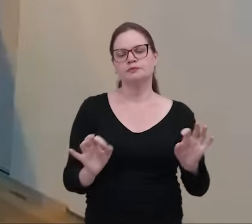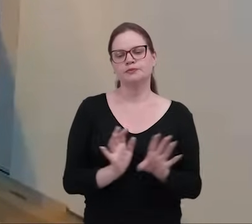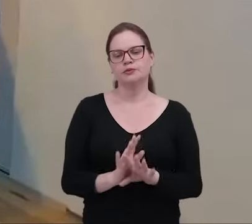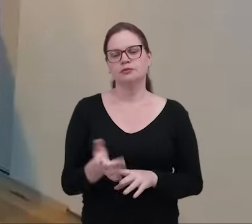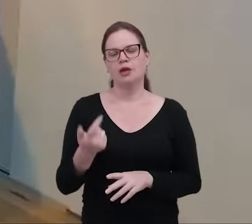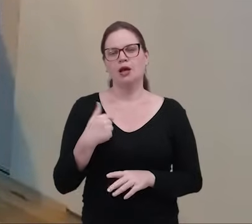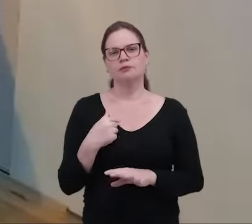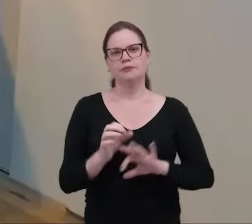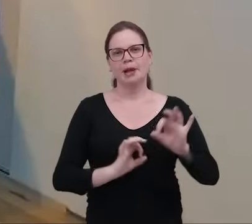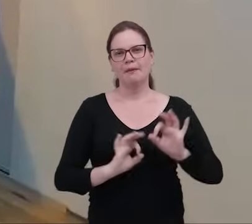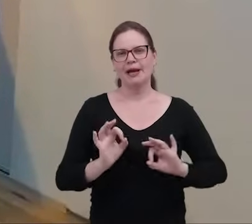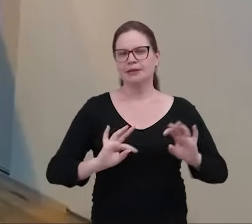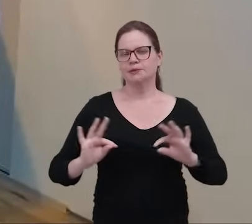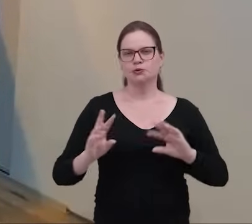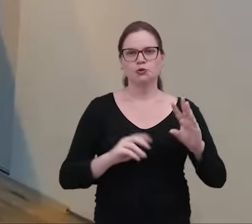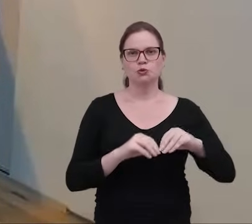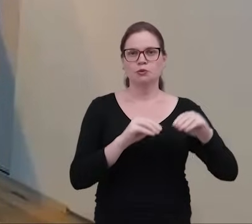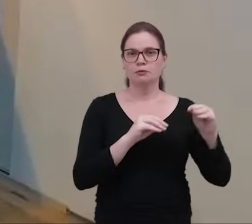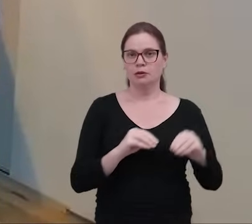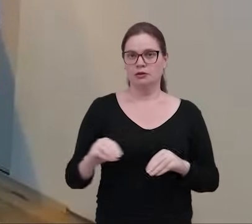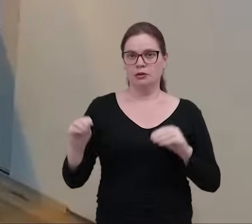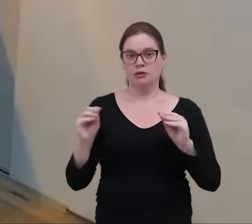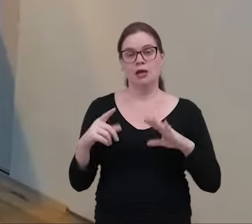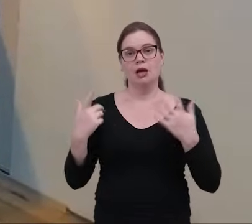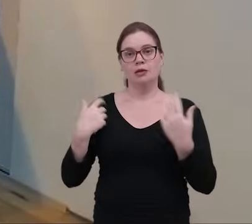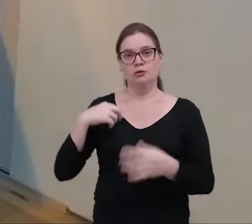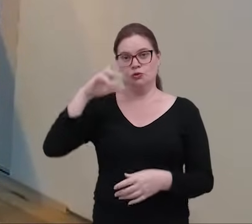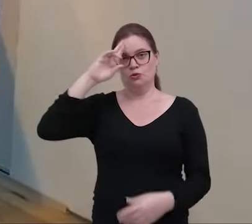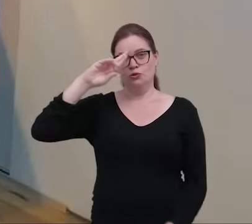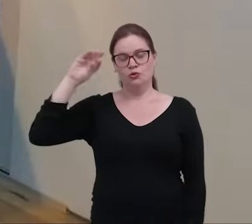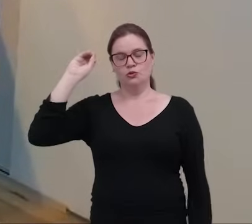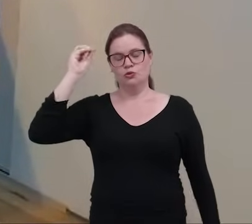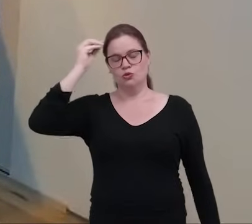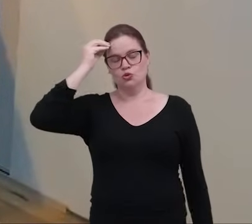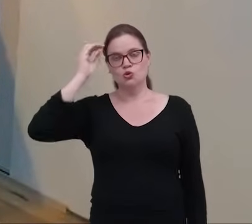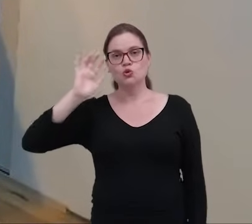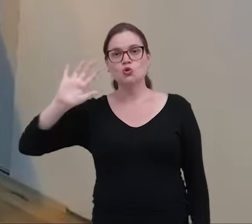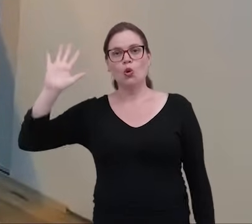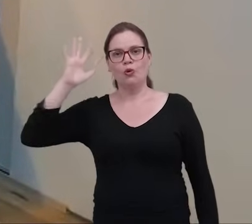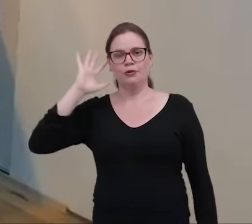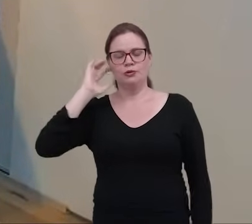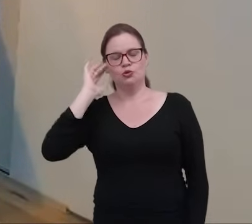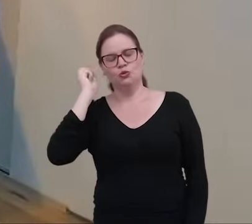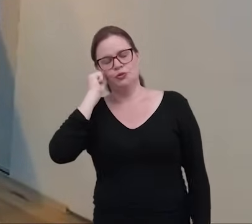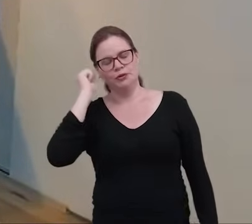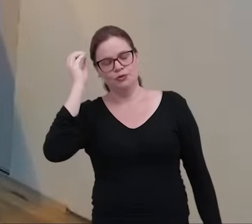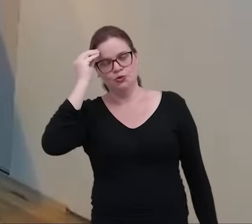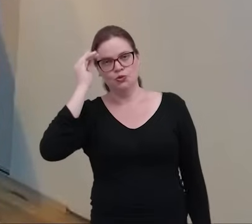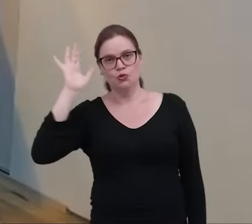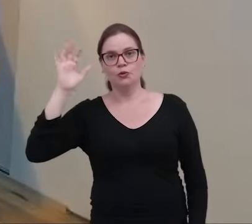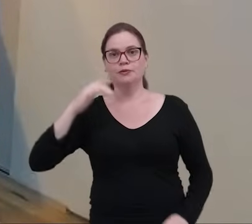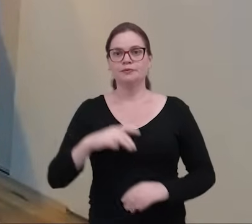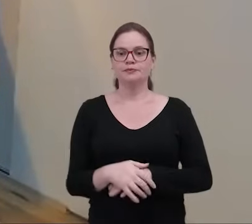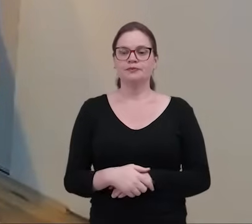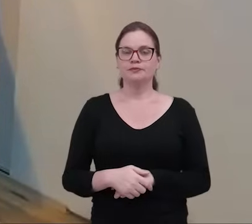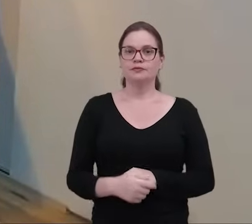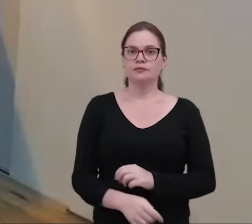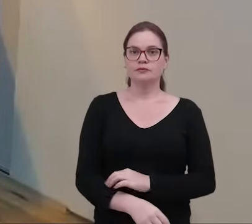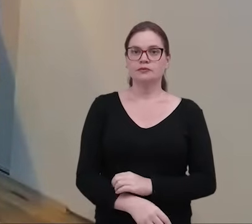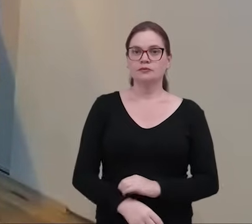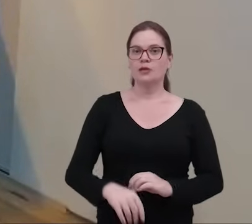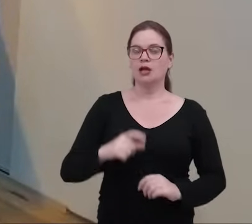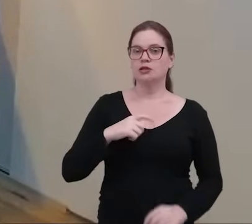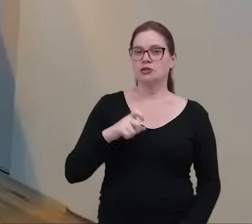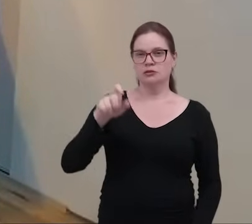começando a preparar mudança e tal. O Senhor me deu um sonho. No sonho, o Senhor aparecia